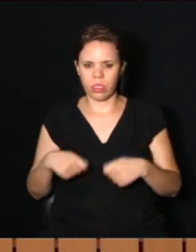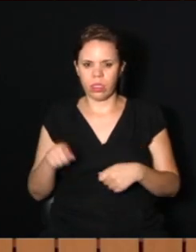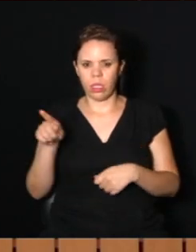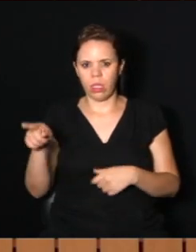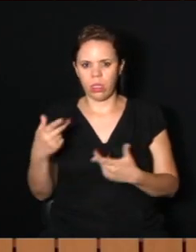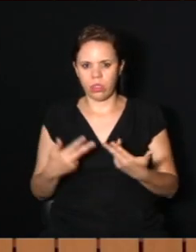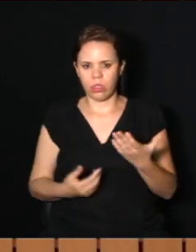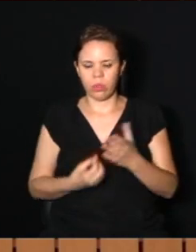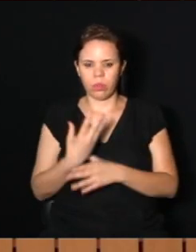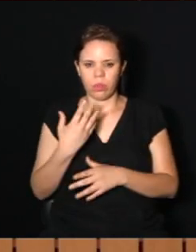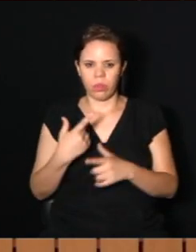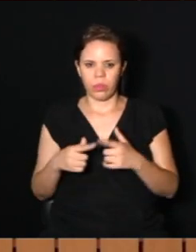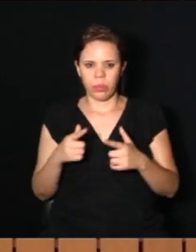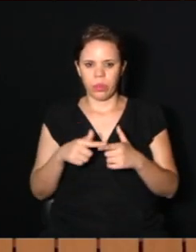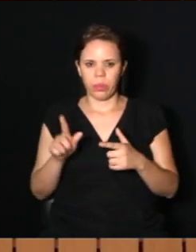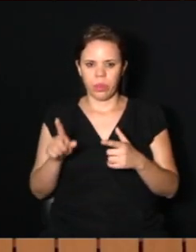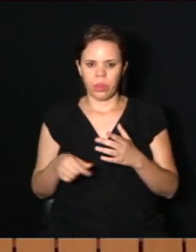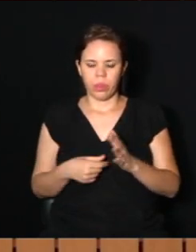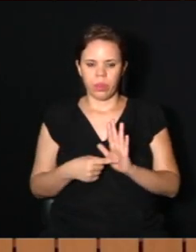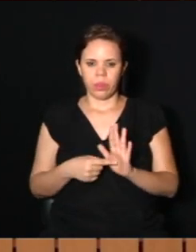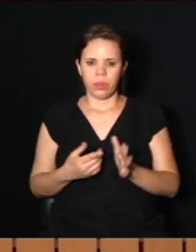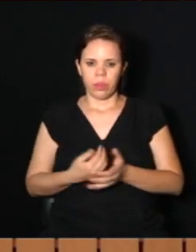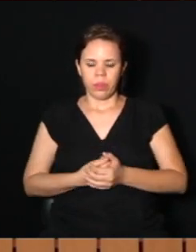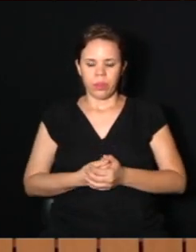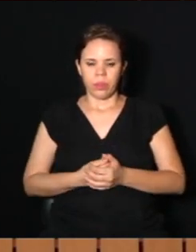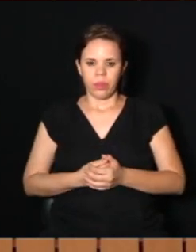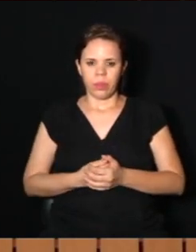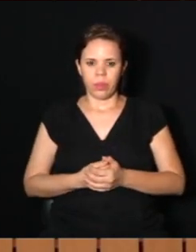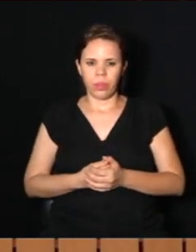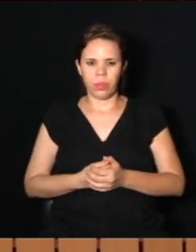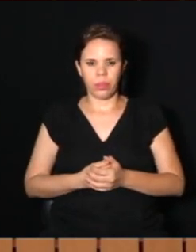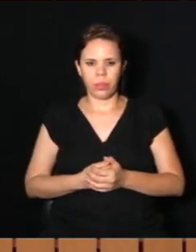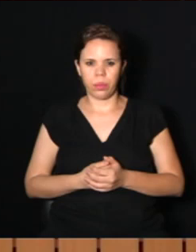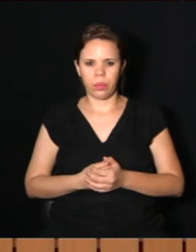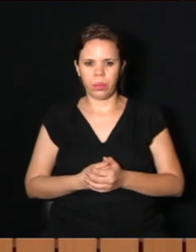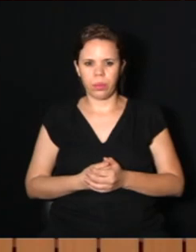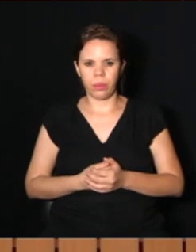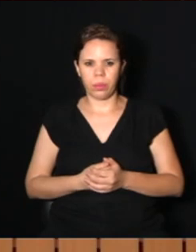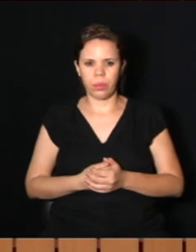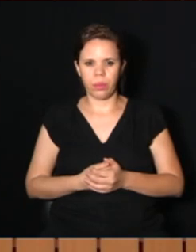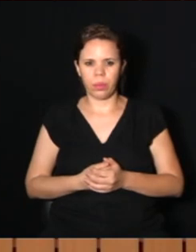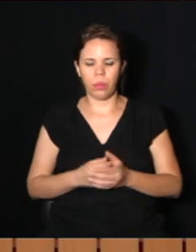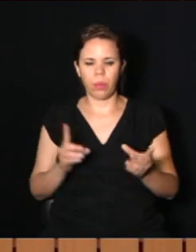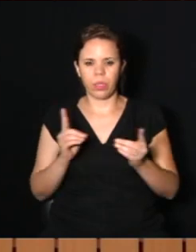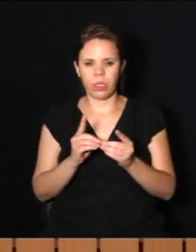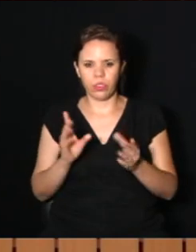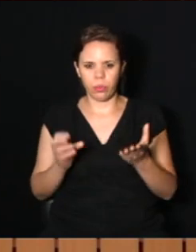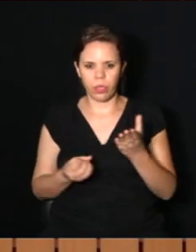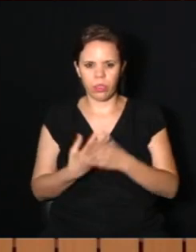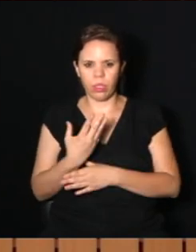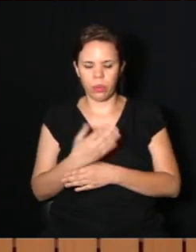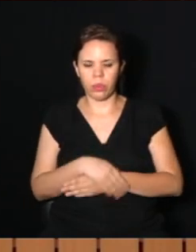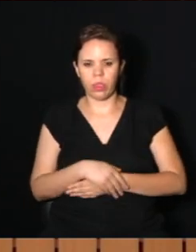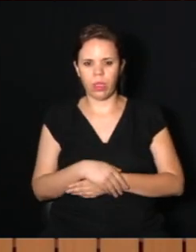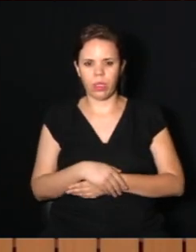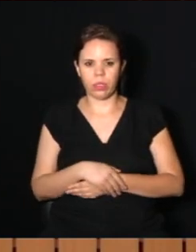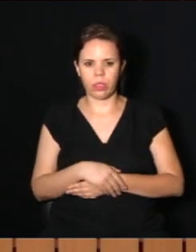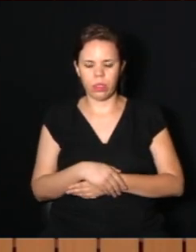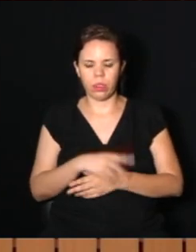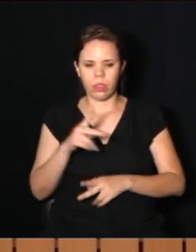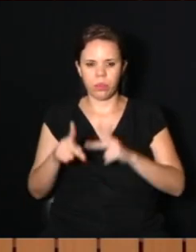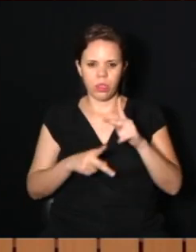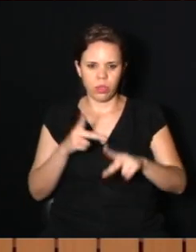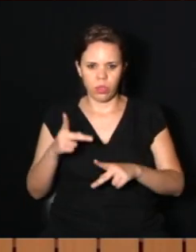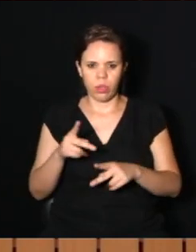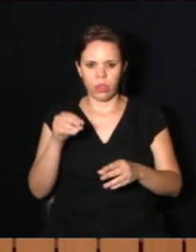necessidade premente, né, pela situação que se encontra, né, o atendimento da população